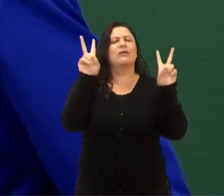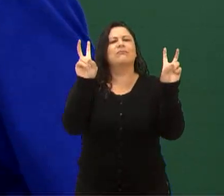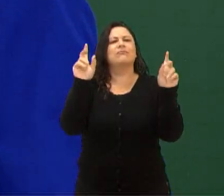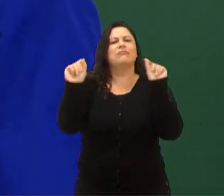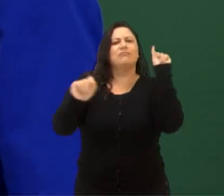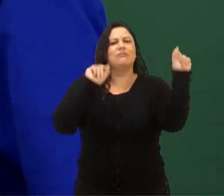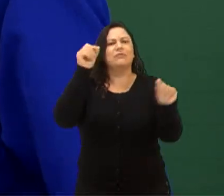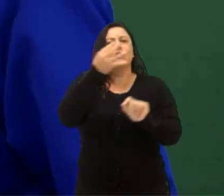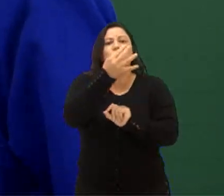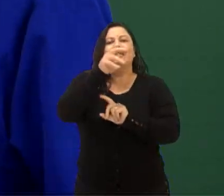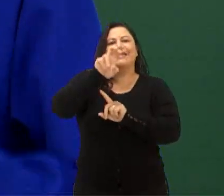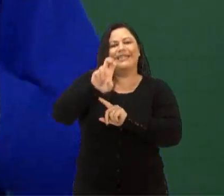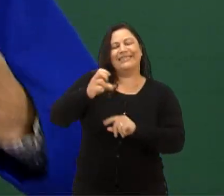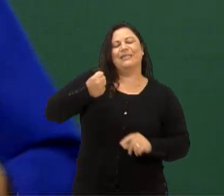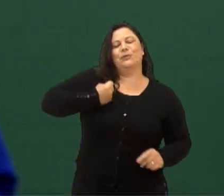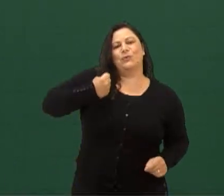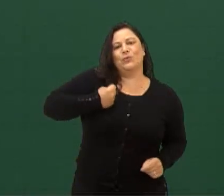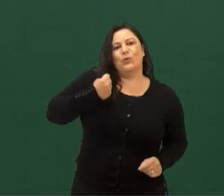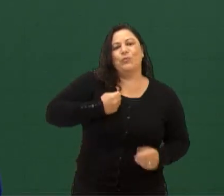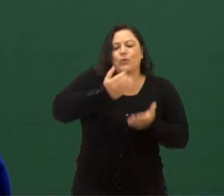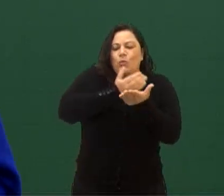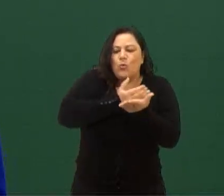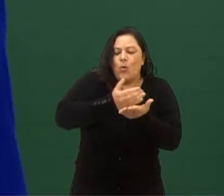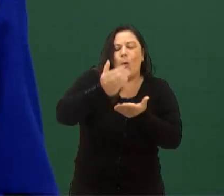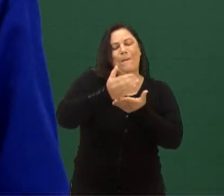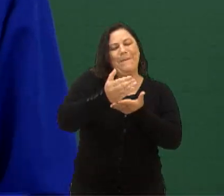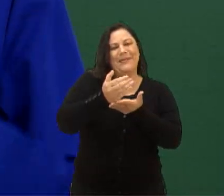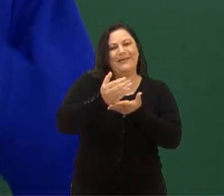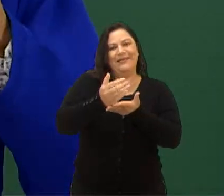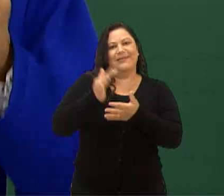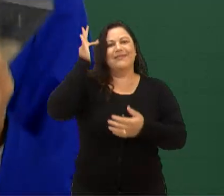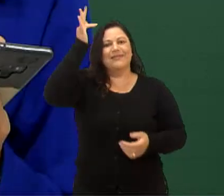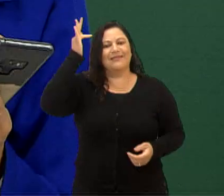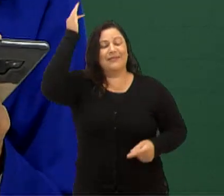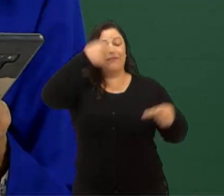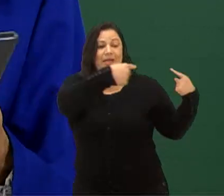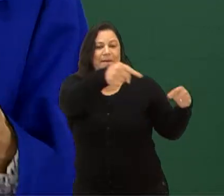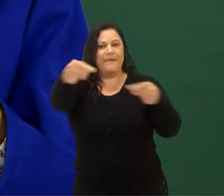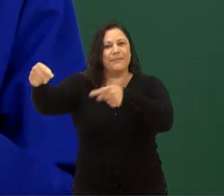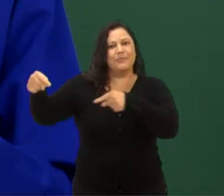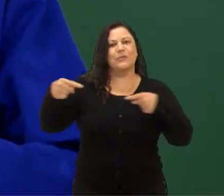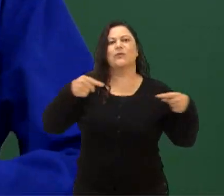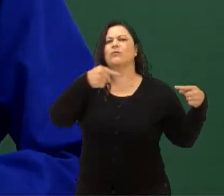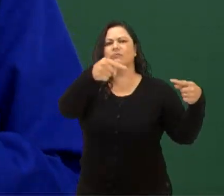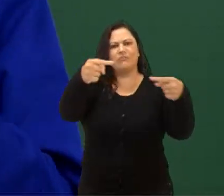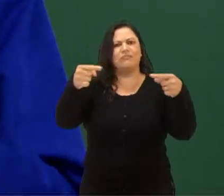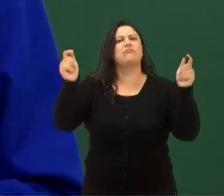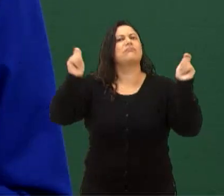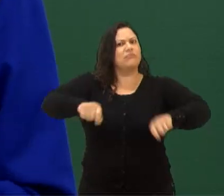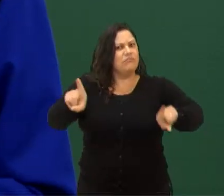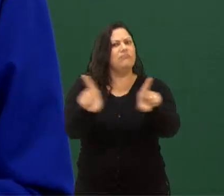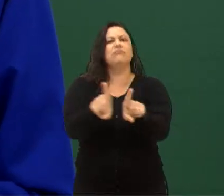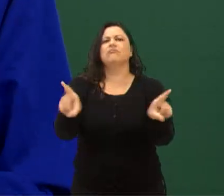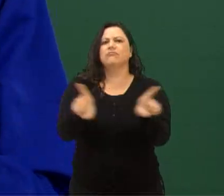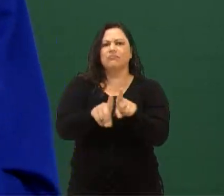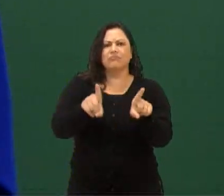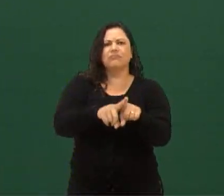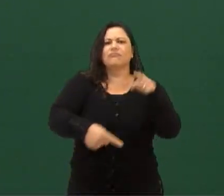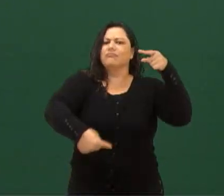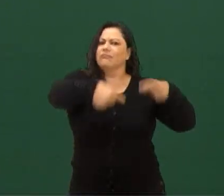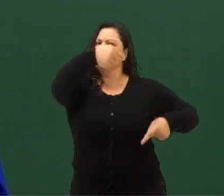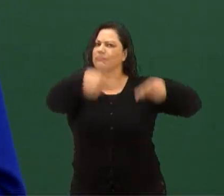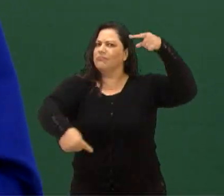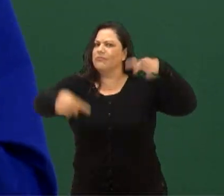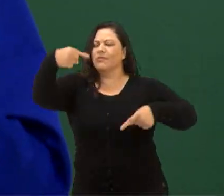tratado justamente a introdução à filosofia política, né? Filosofia, né, trata também sobre a política e,